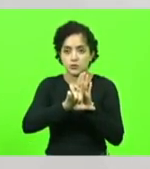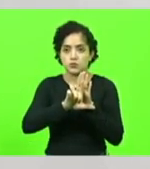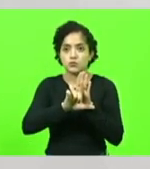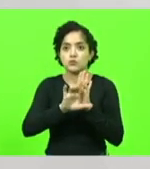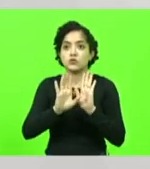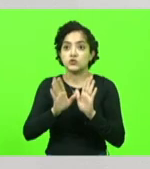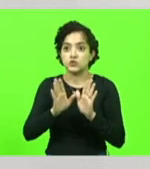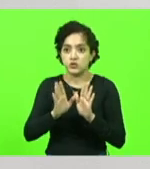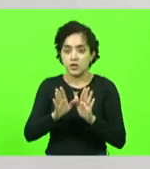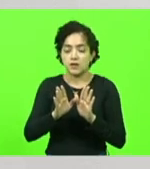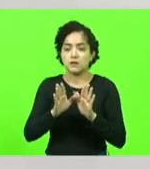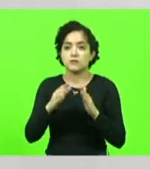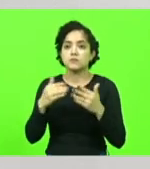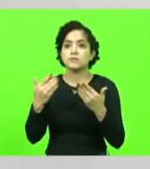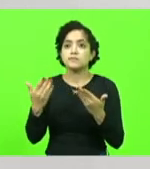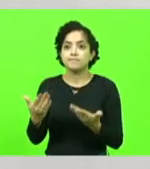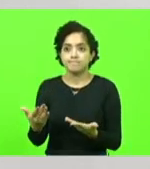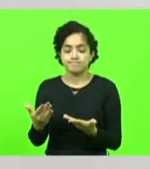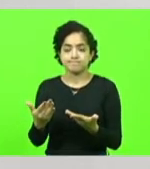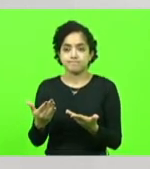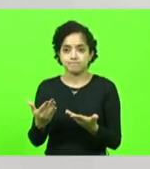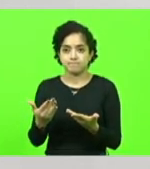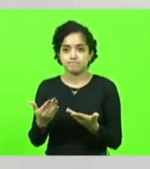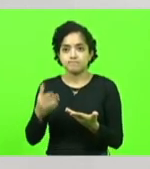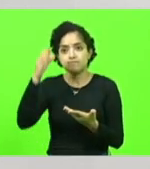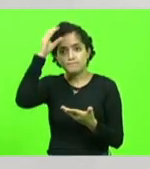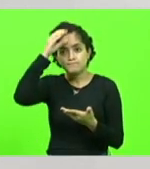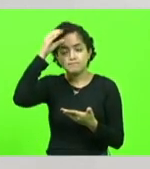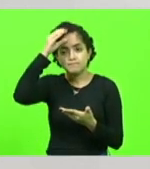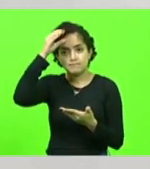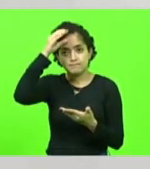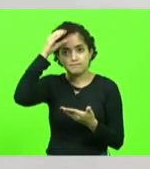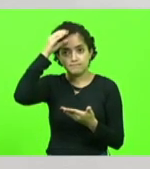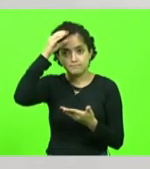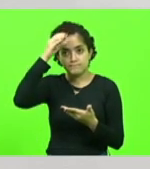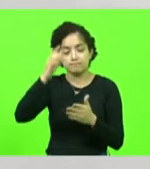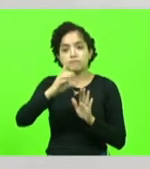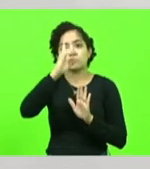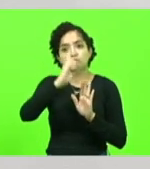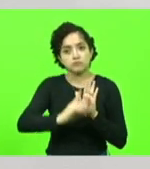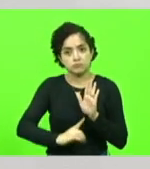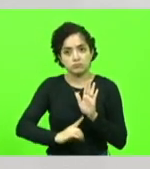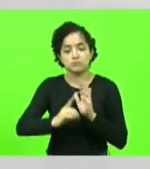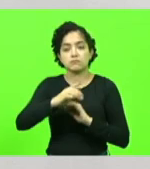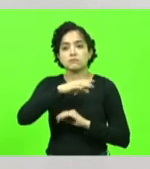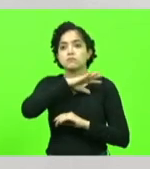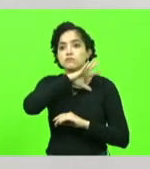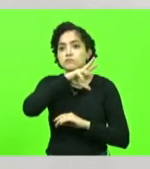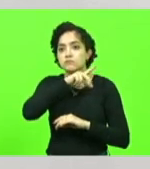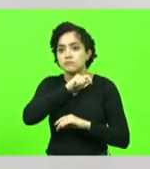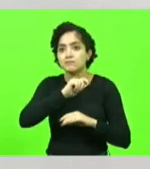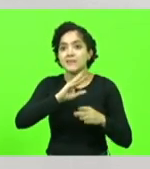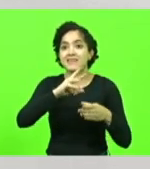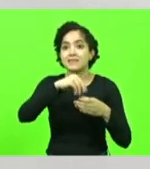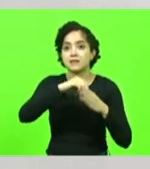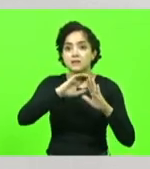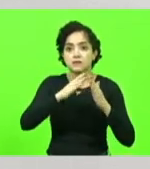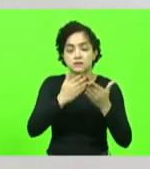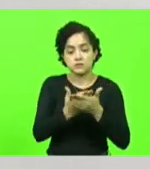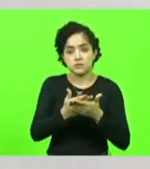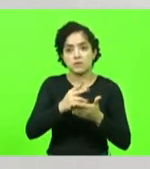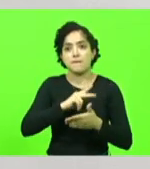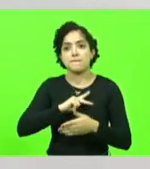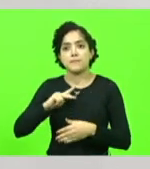pelo governo do Estado, para que traga conscientização do direito dos animais nas escolas, sejam públicas